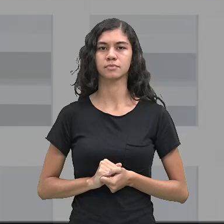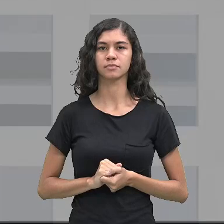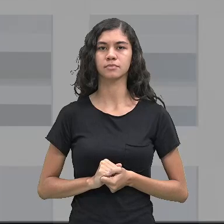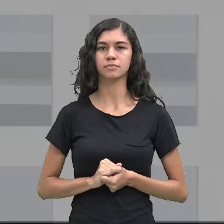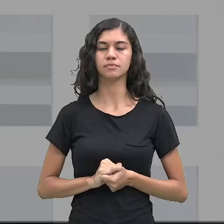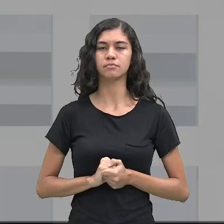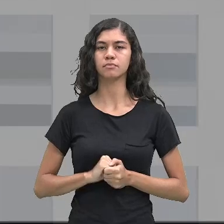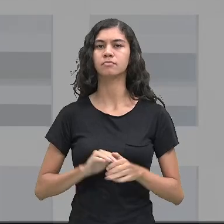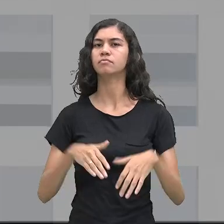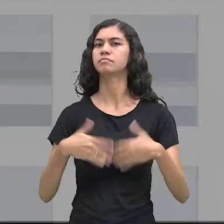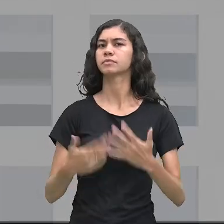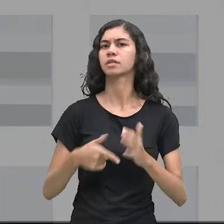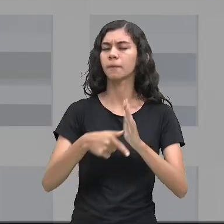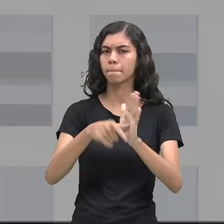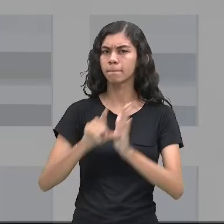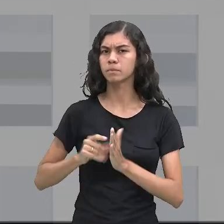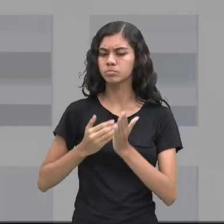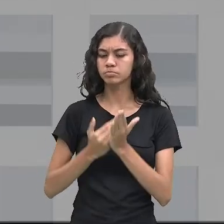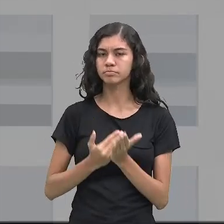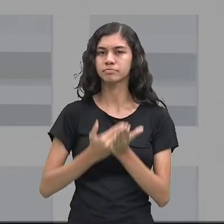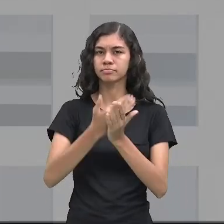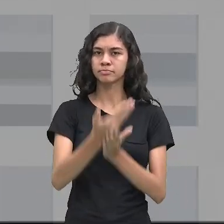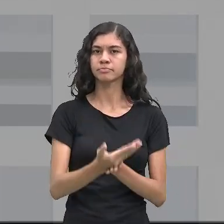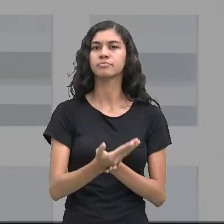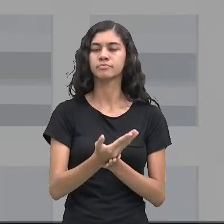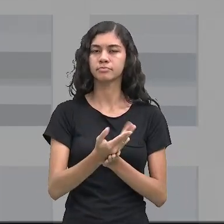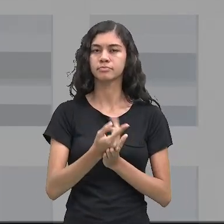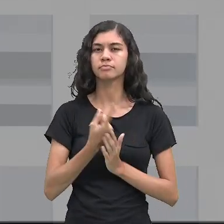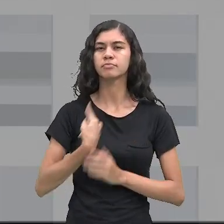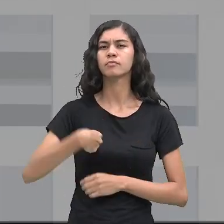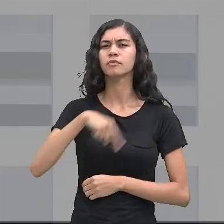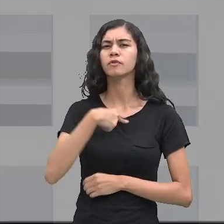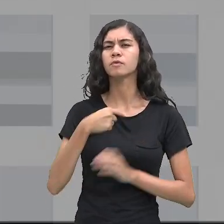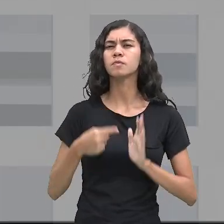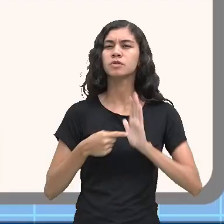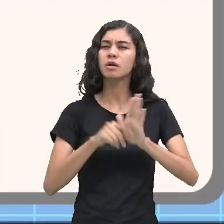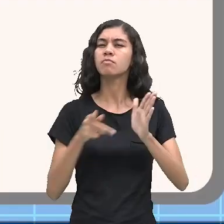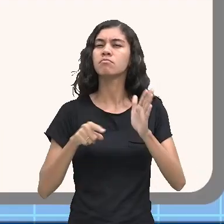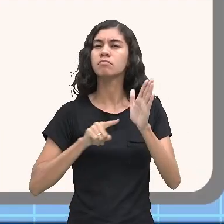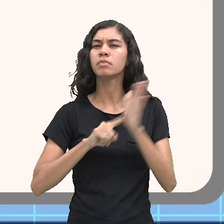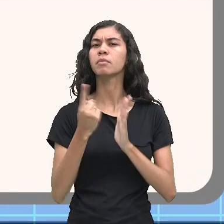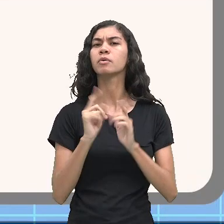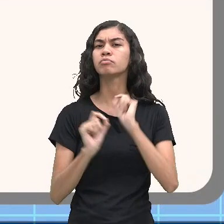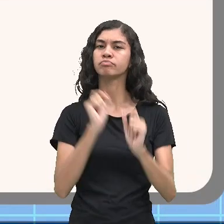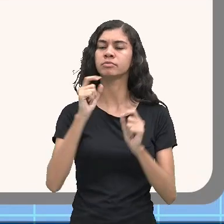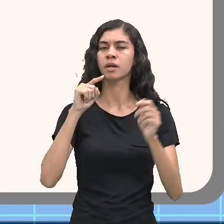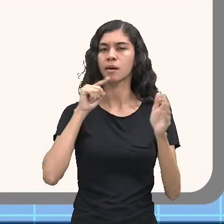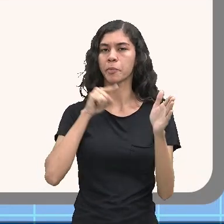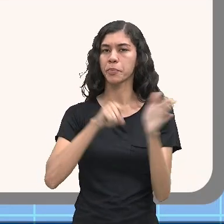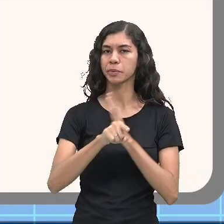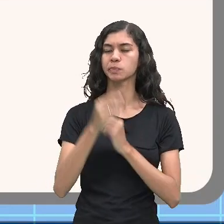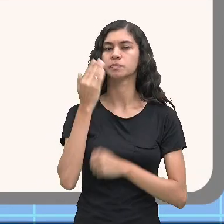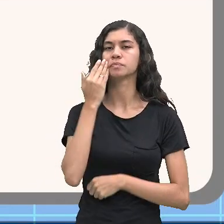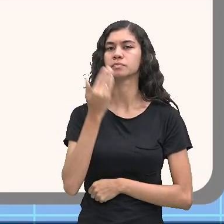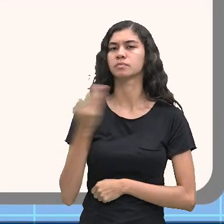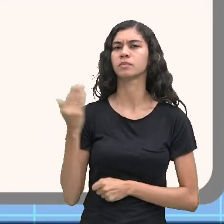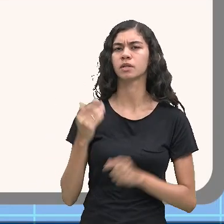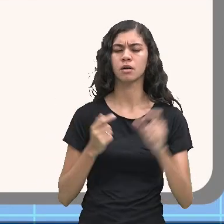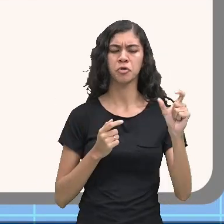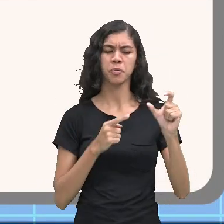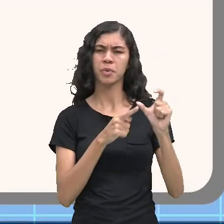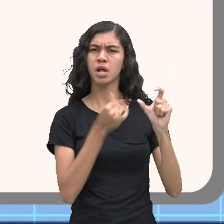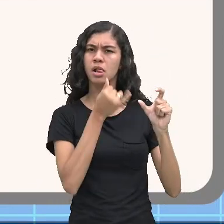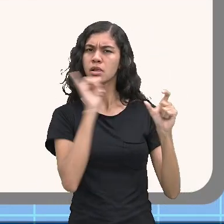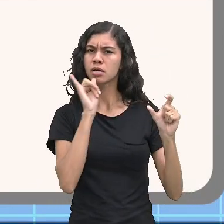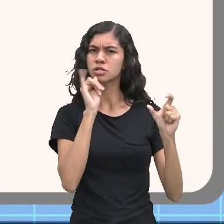Então, pessoal, antes de iniciar tudo, nós vamos para um primeiro quiz, olha só. Uma pilha ou uma bateria pode